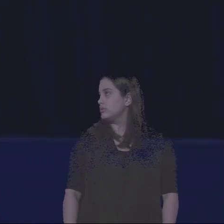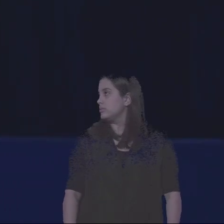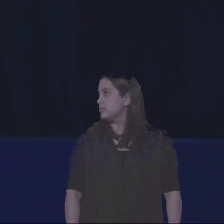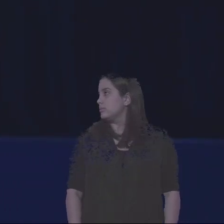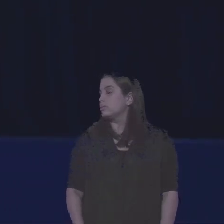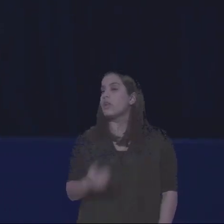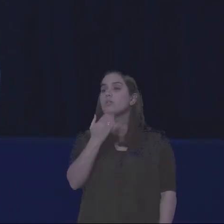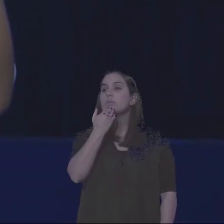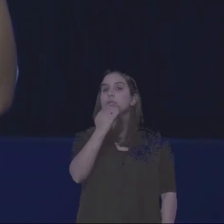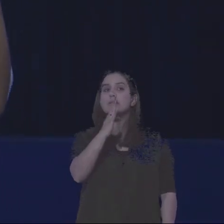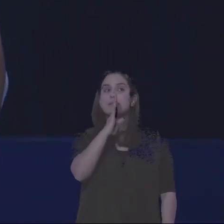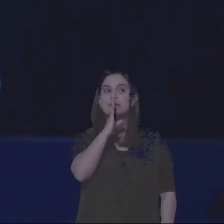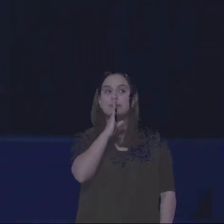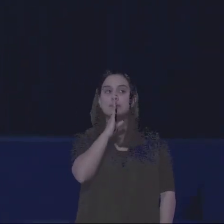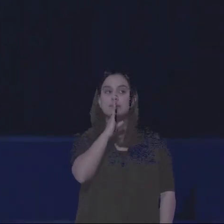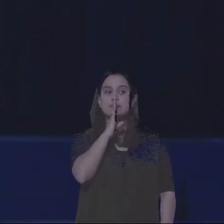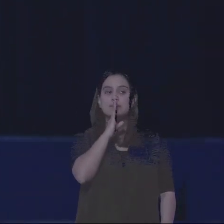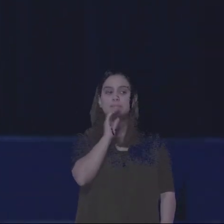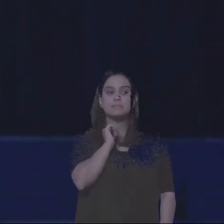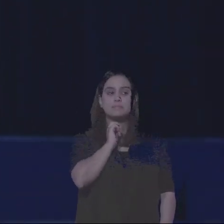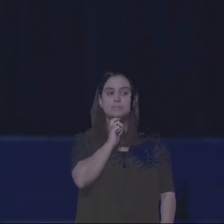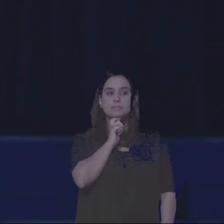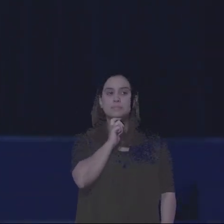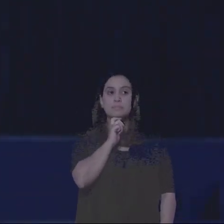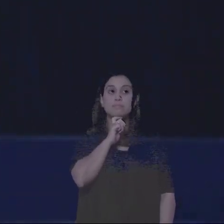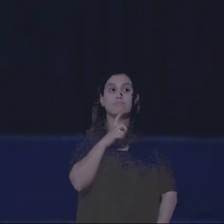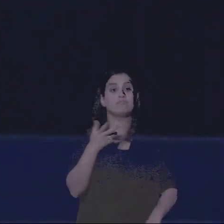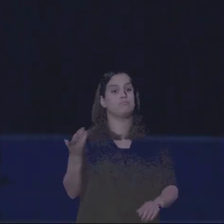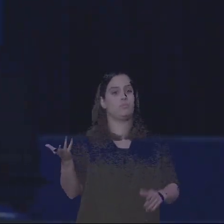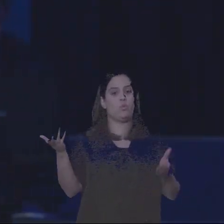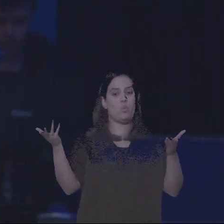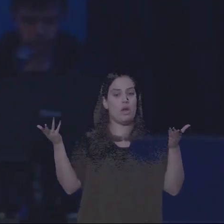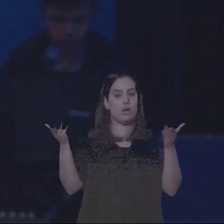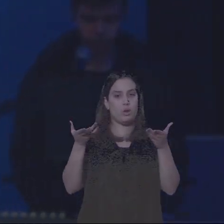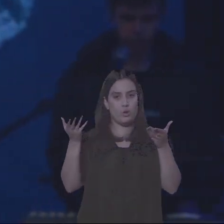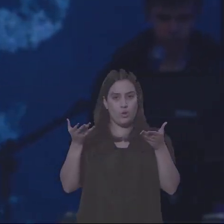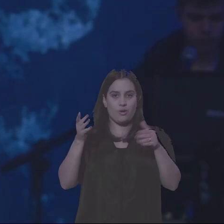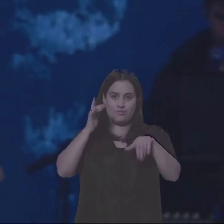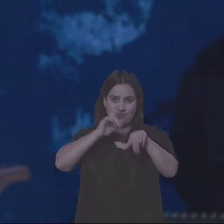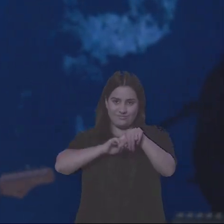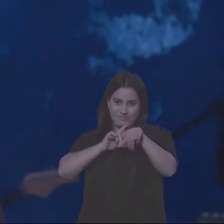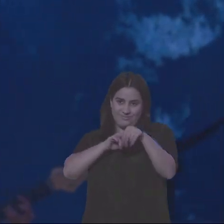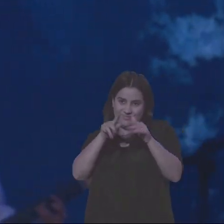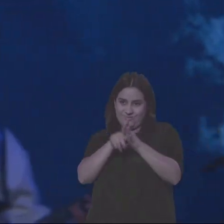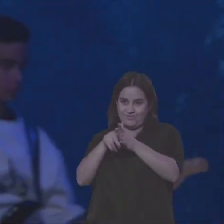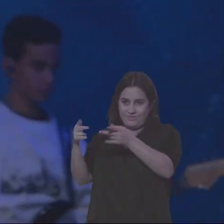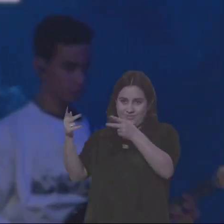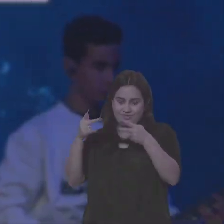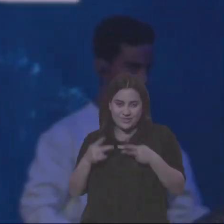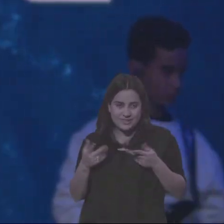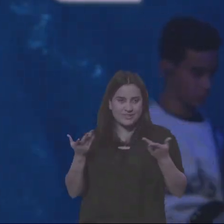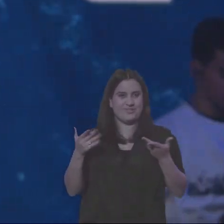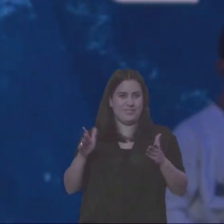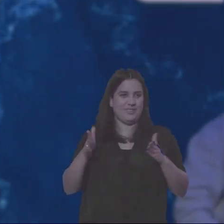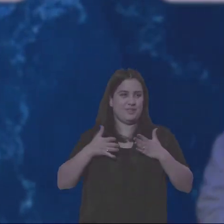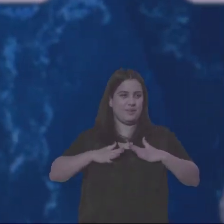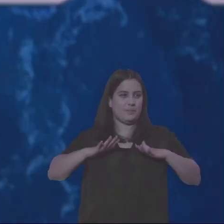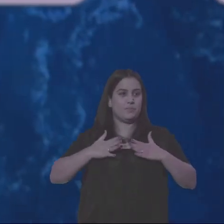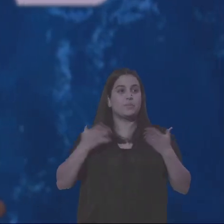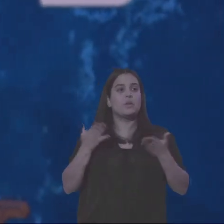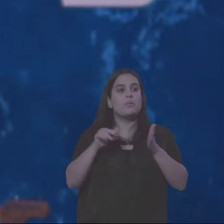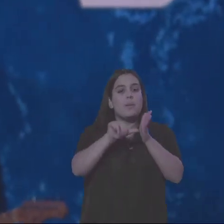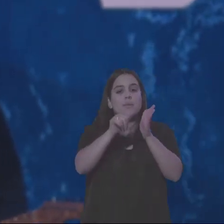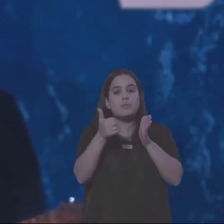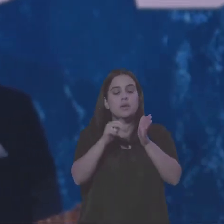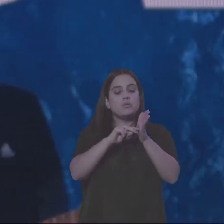Pedi pra vocês fazerem silêncio. Então agora a gente abre o momento de visitantes, agora que vocês já estão mais calmos. Então, quem aqui tá pela primeira ou